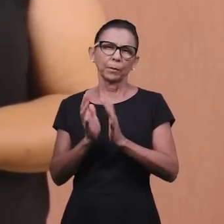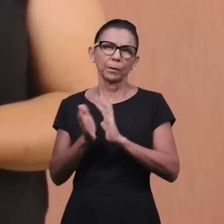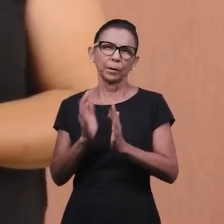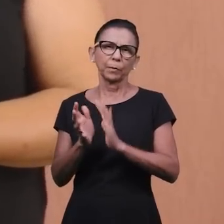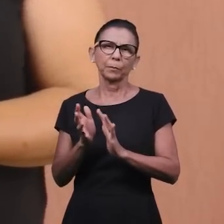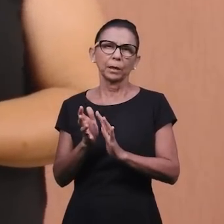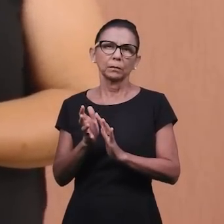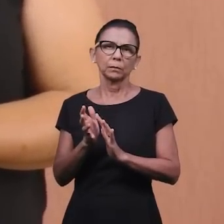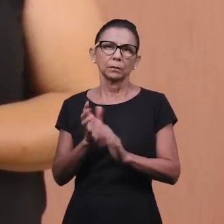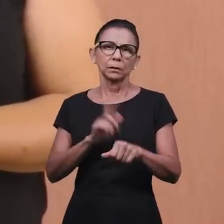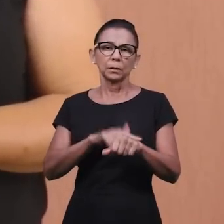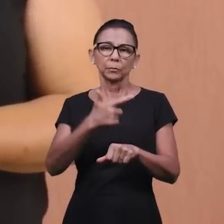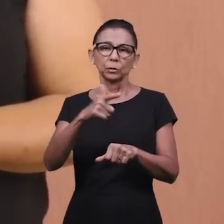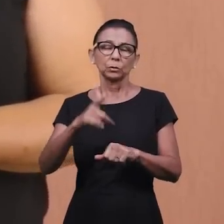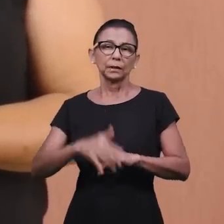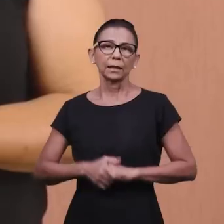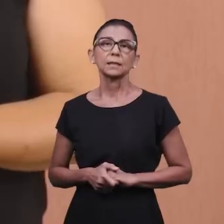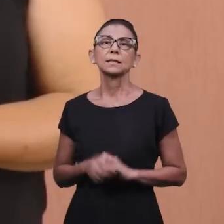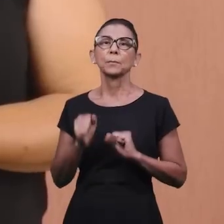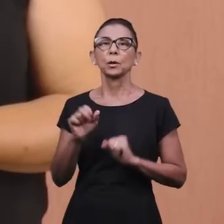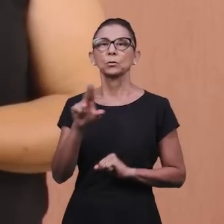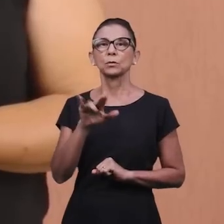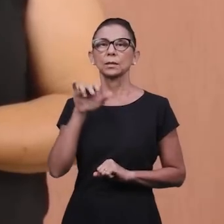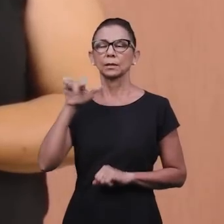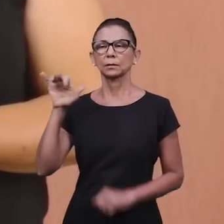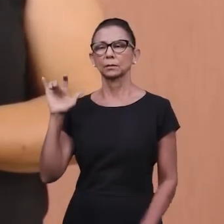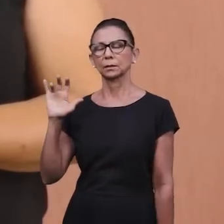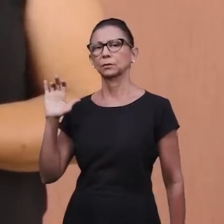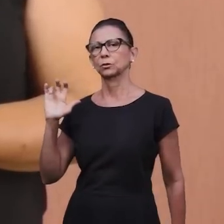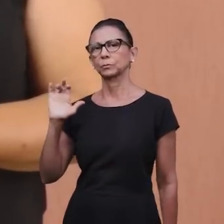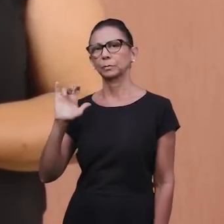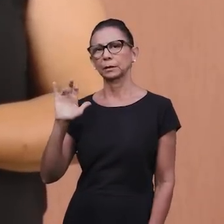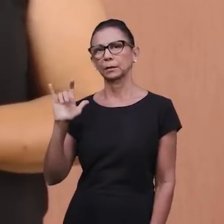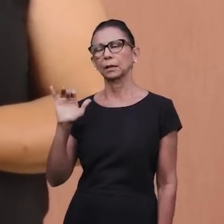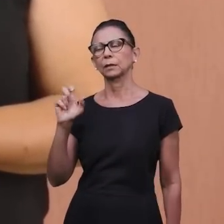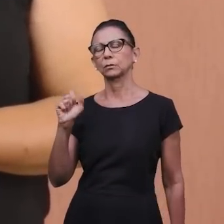vai e faz o que a gente chama de datilologia. Ou seja, ele escreve